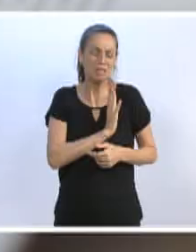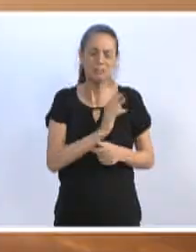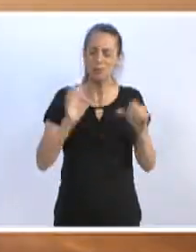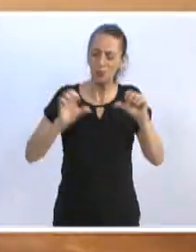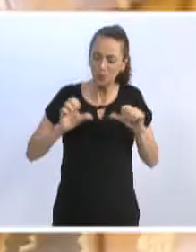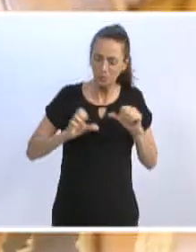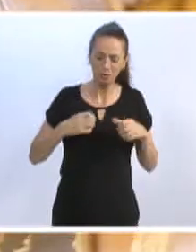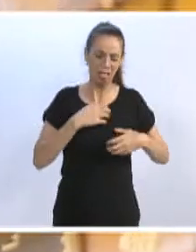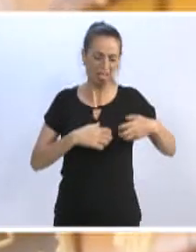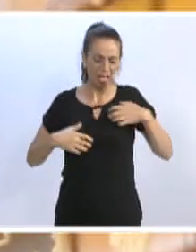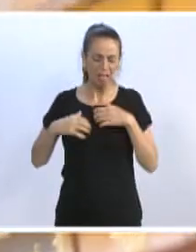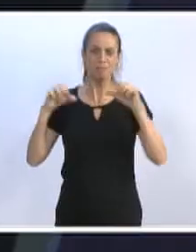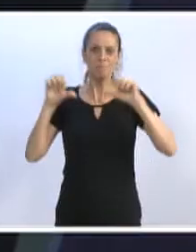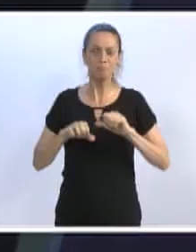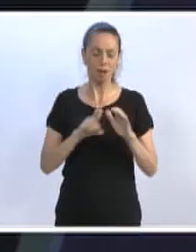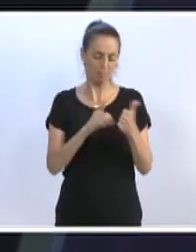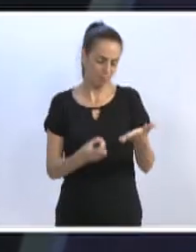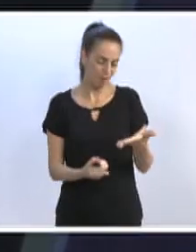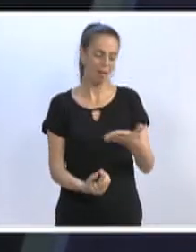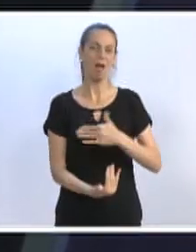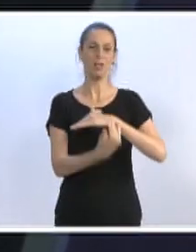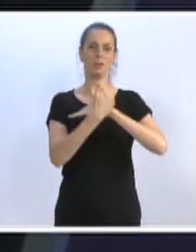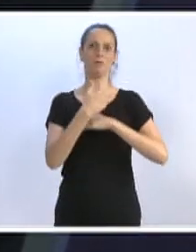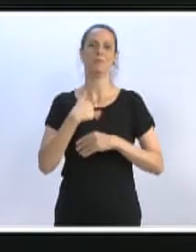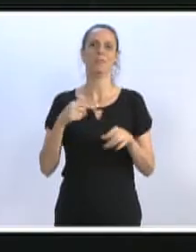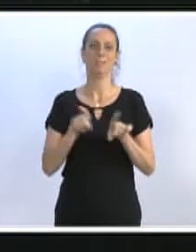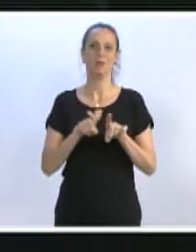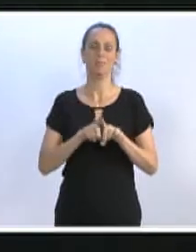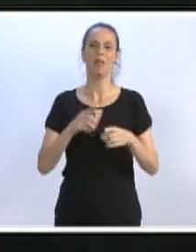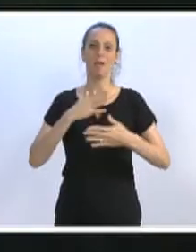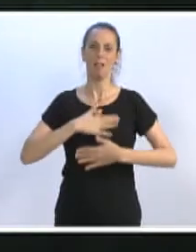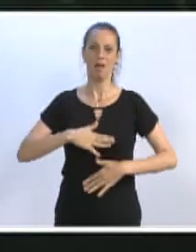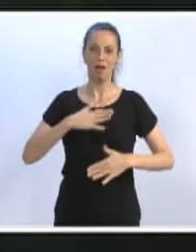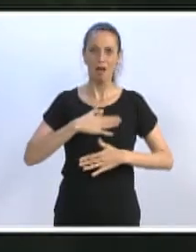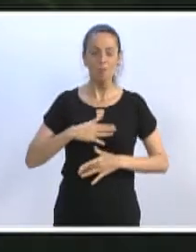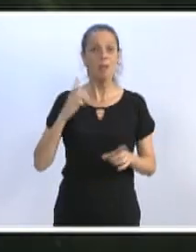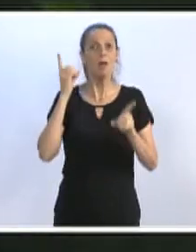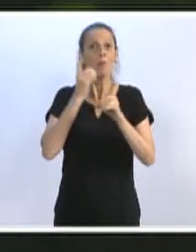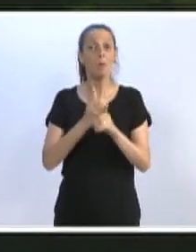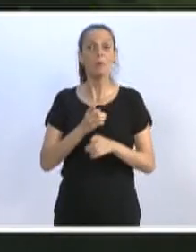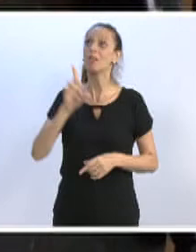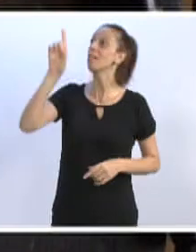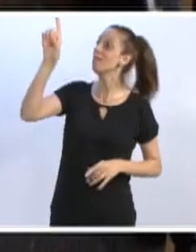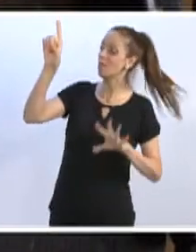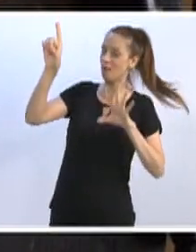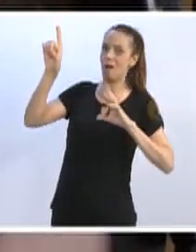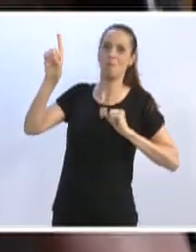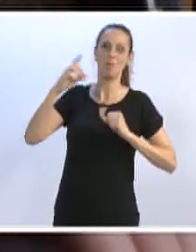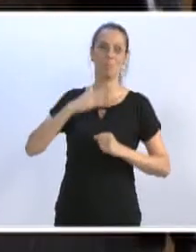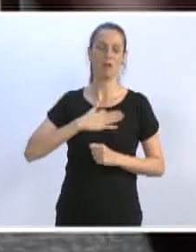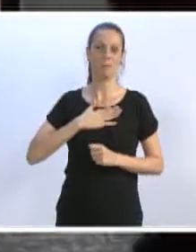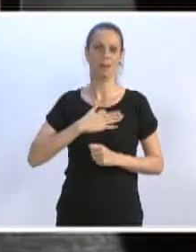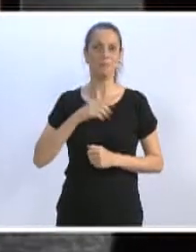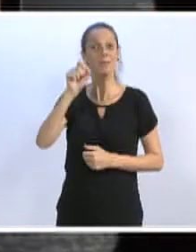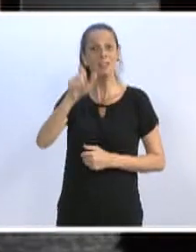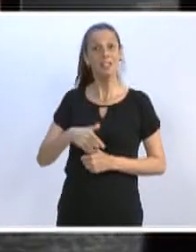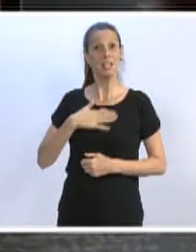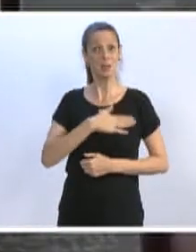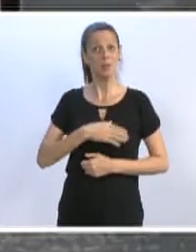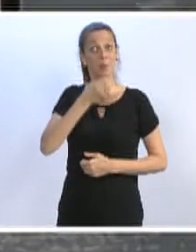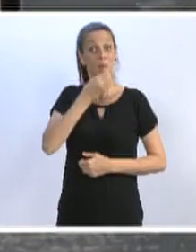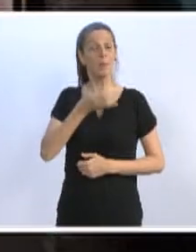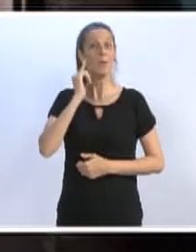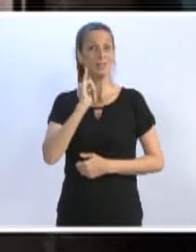páginas da Bíblia que encontramos alento e é onde encontramos o amor de Deus que nos refaz. E para quem gosta de uma boa